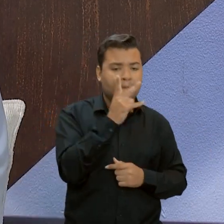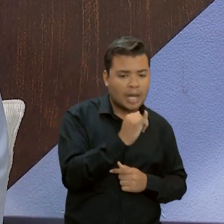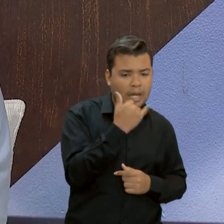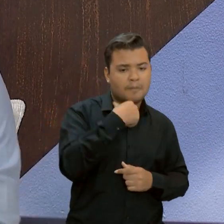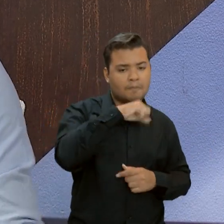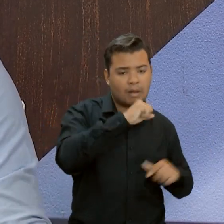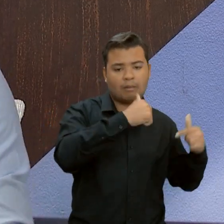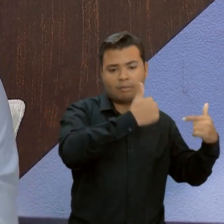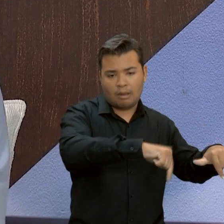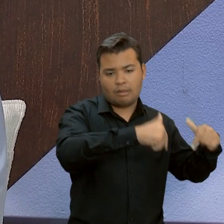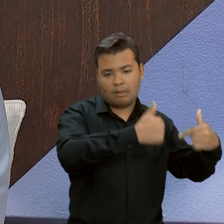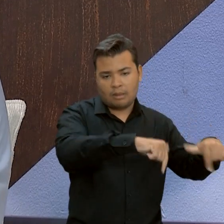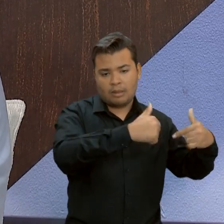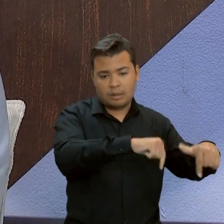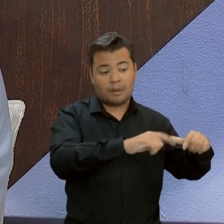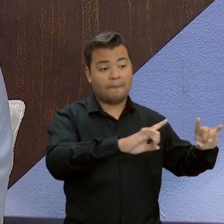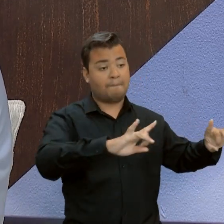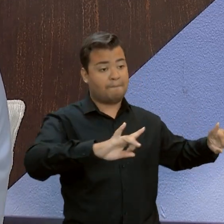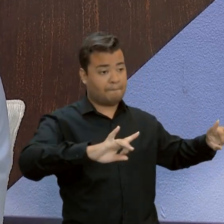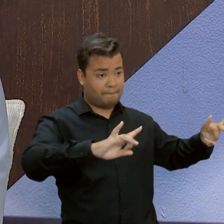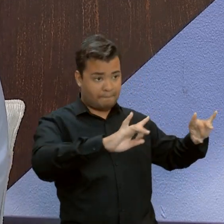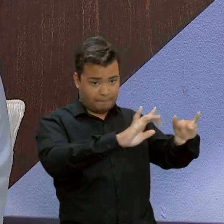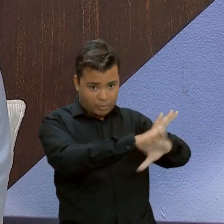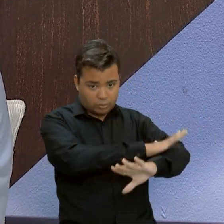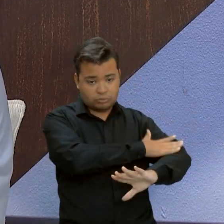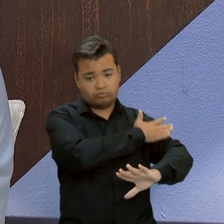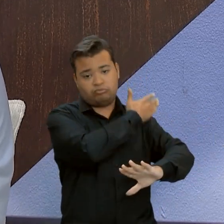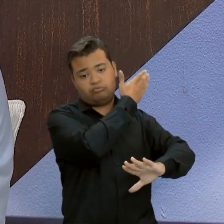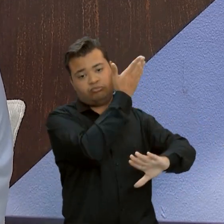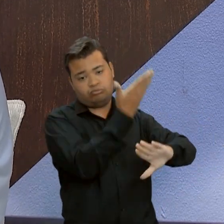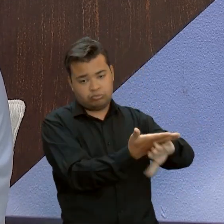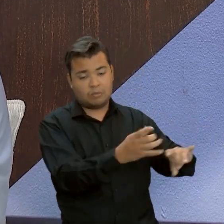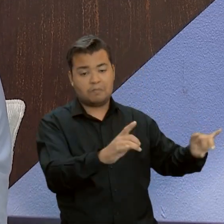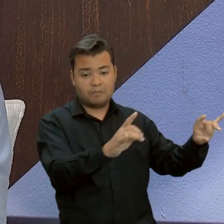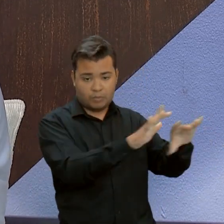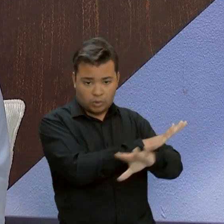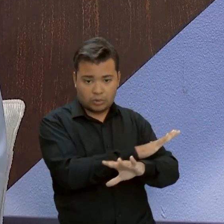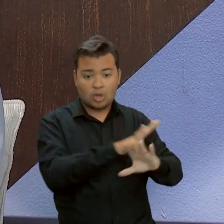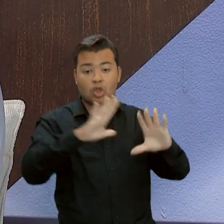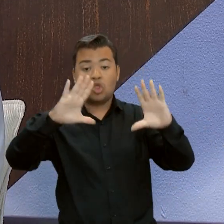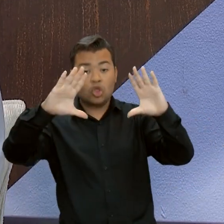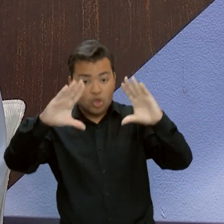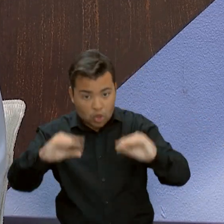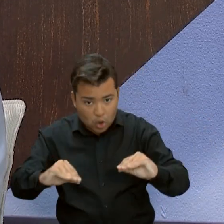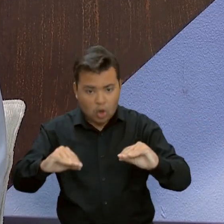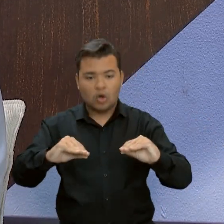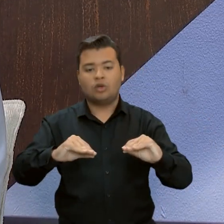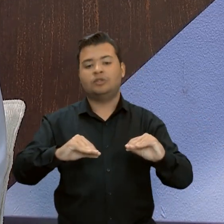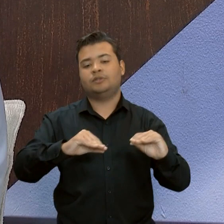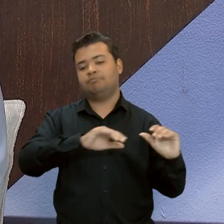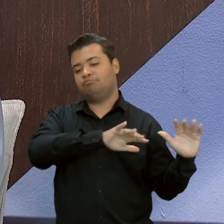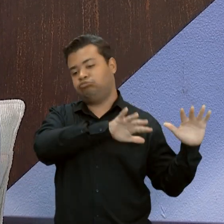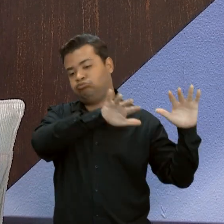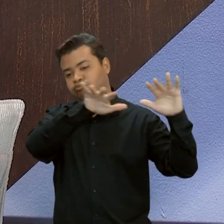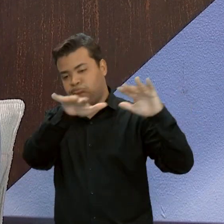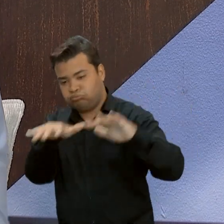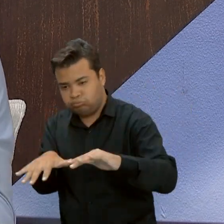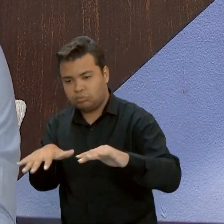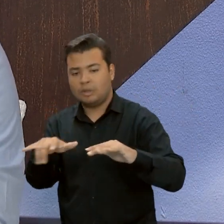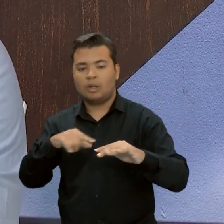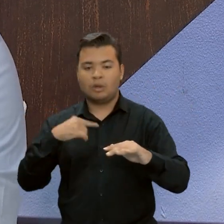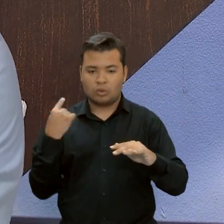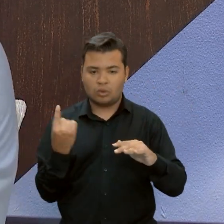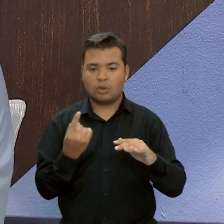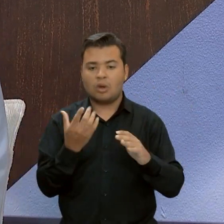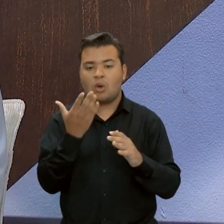chega um determinado momento quando se encontramos, normalmente lá em casa no período noturno, nós jantamos e como se diz, pode soar um pouco estranho, mas é